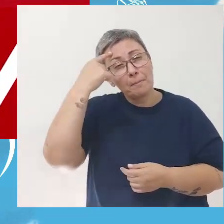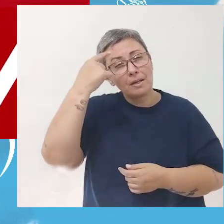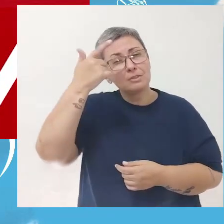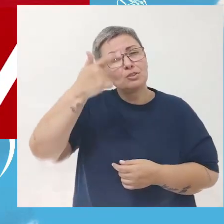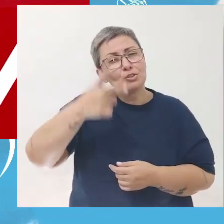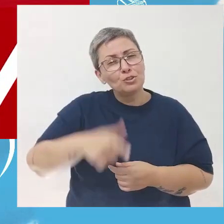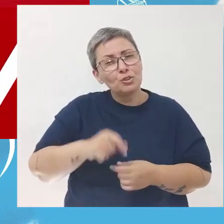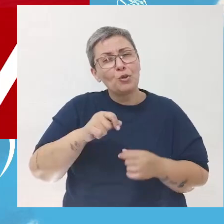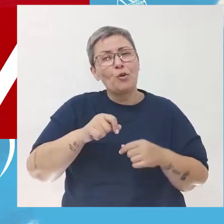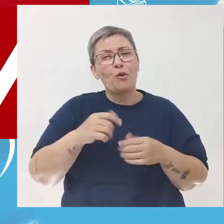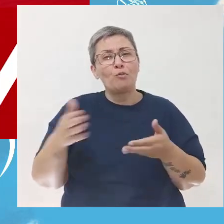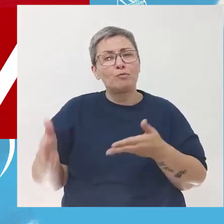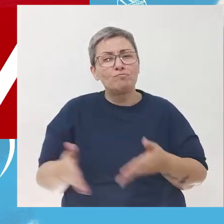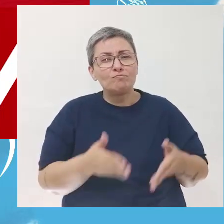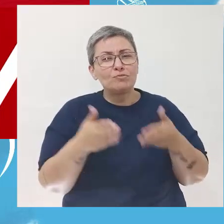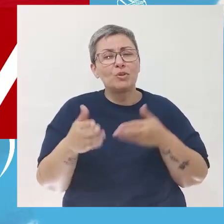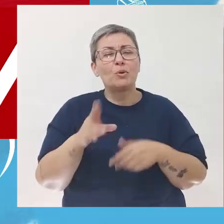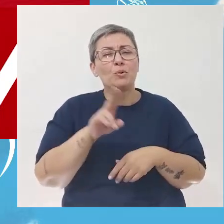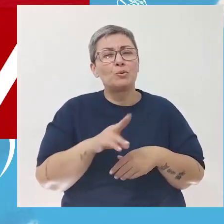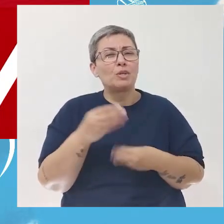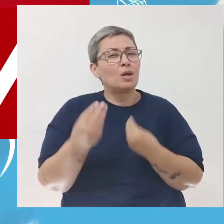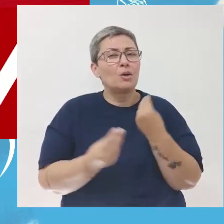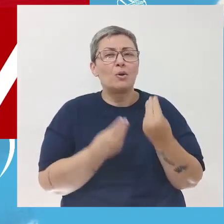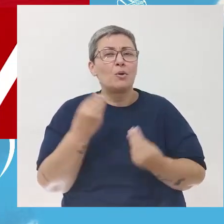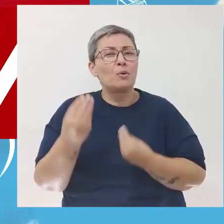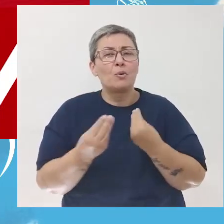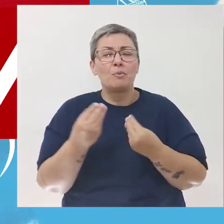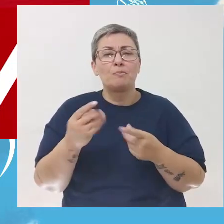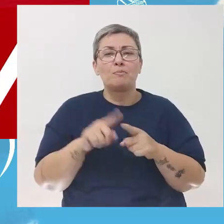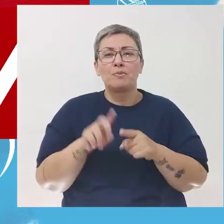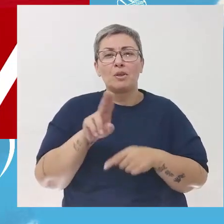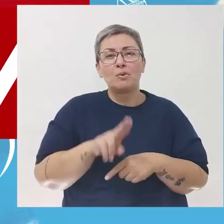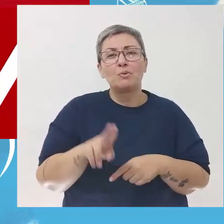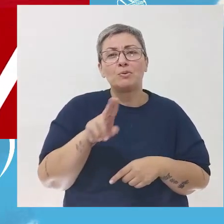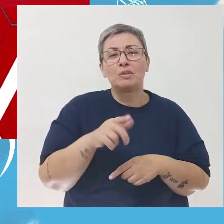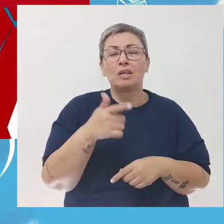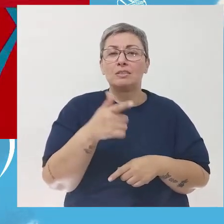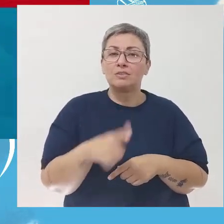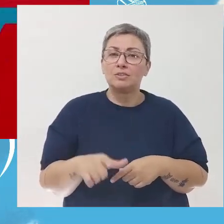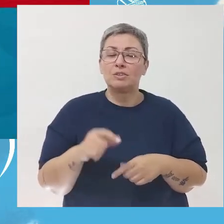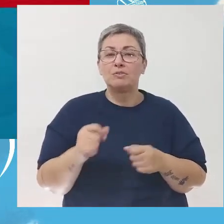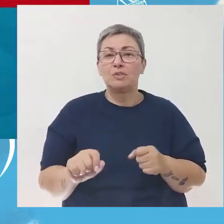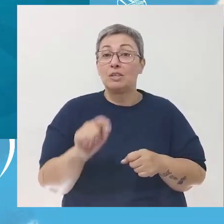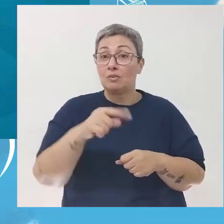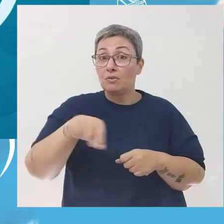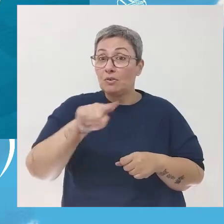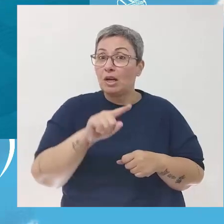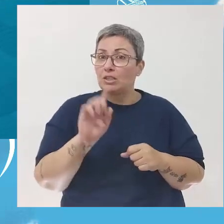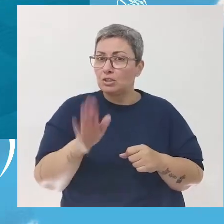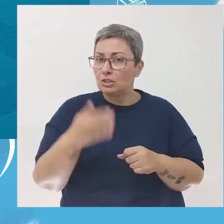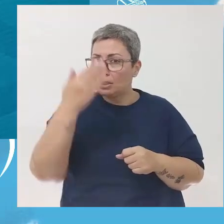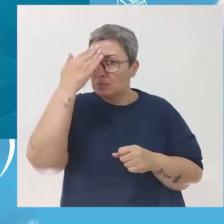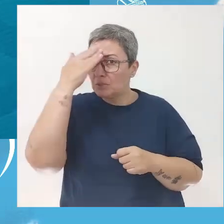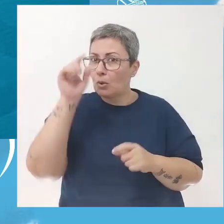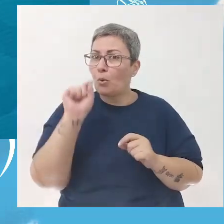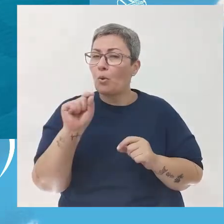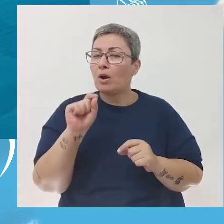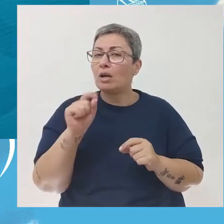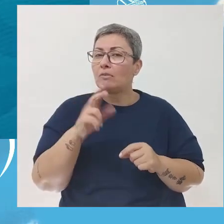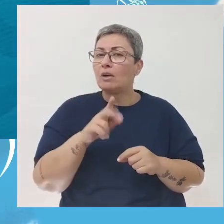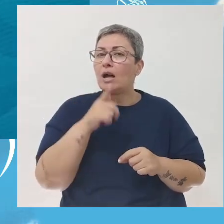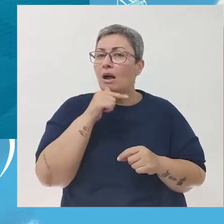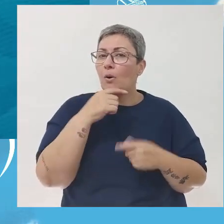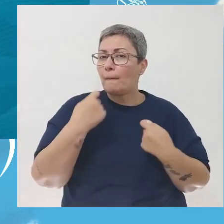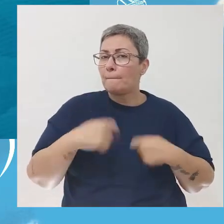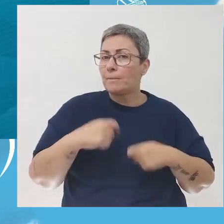repense sua produção, repense sua utilização da água, repense sua demanda. E você, já pensou em quanta